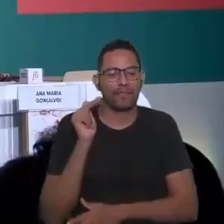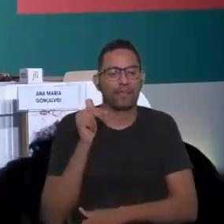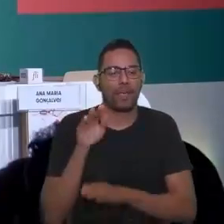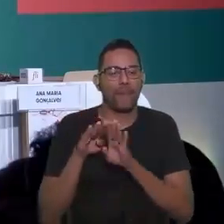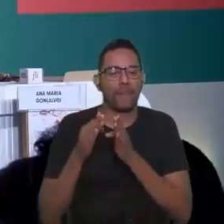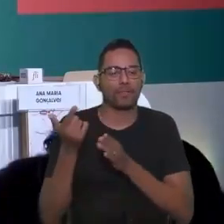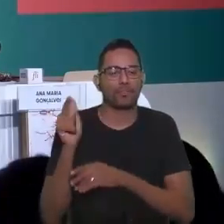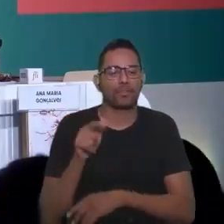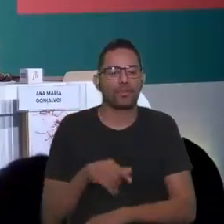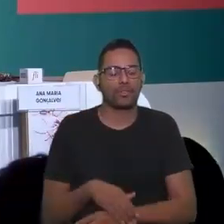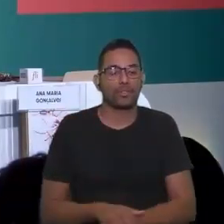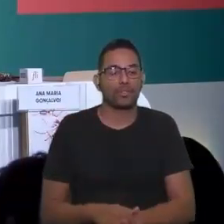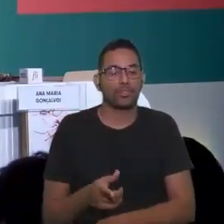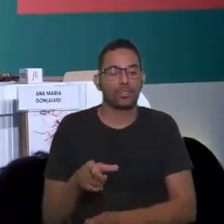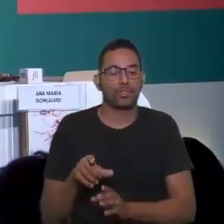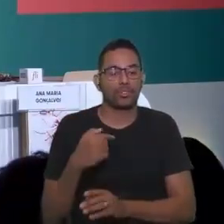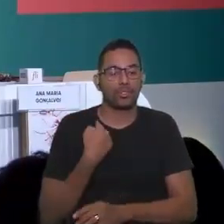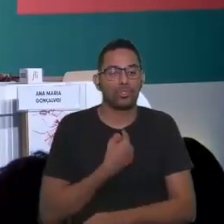A gente estava ali atrás